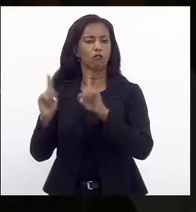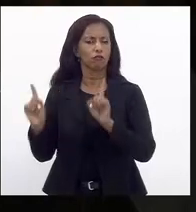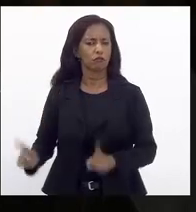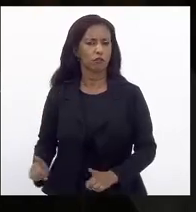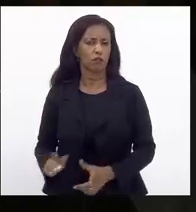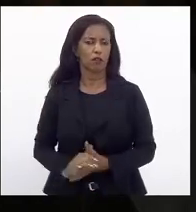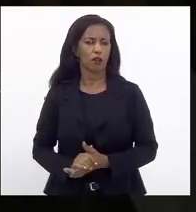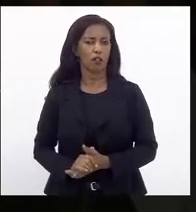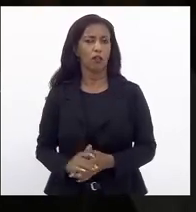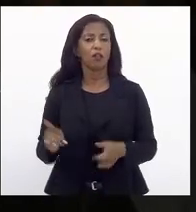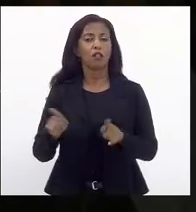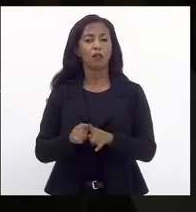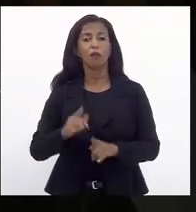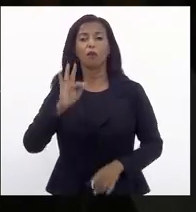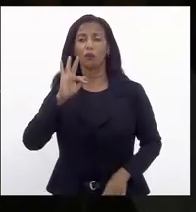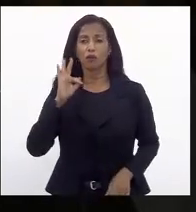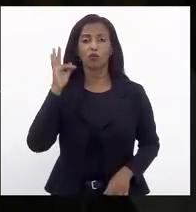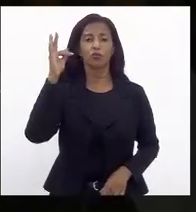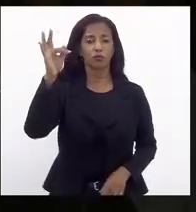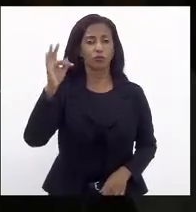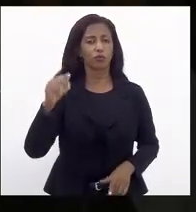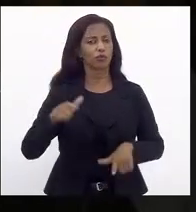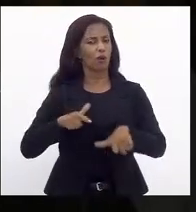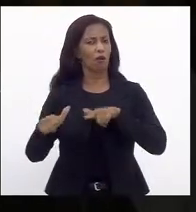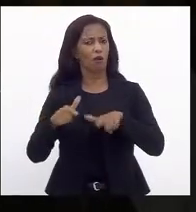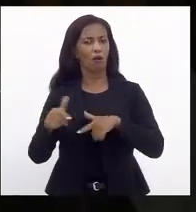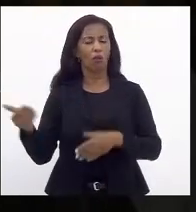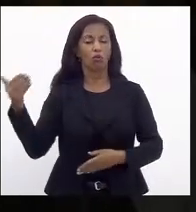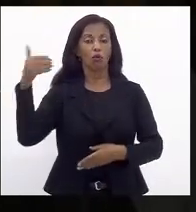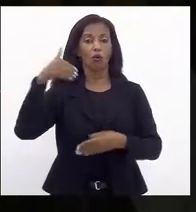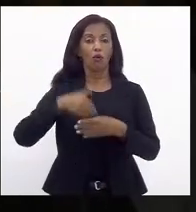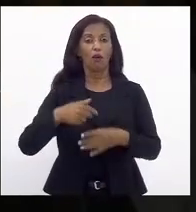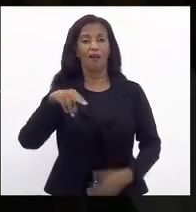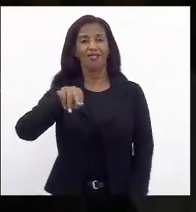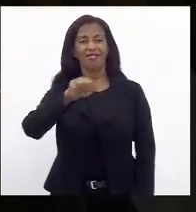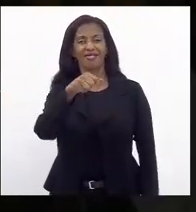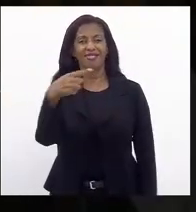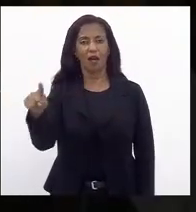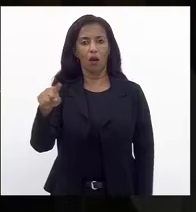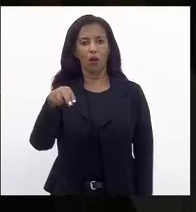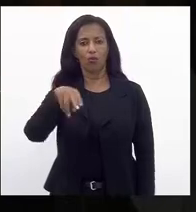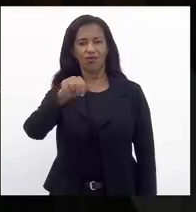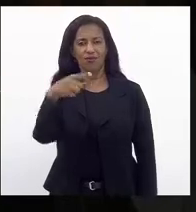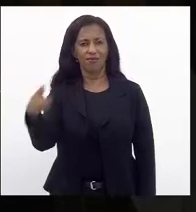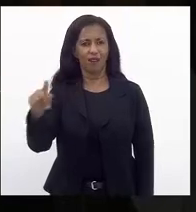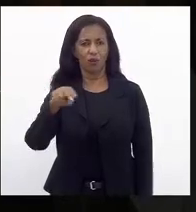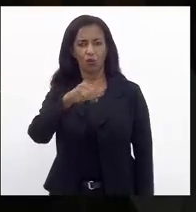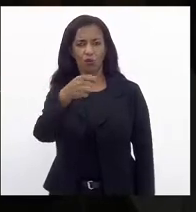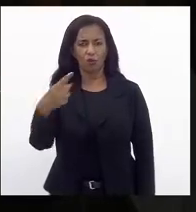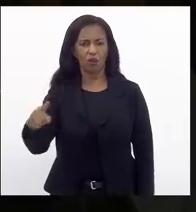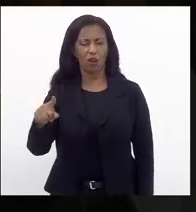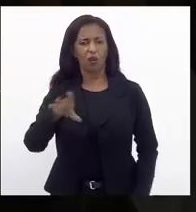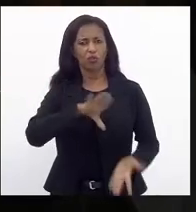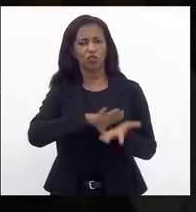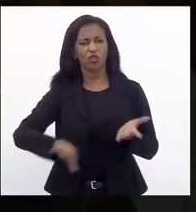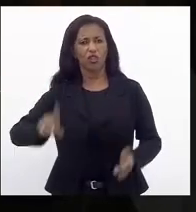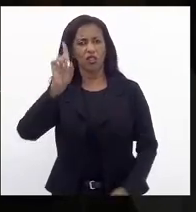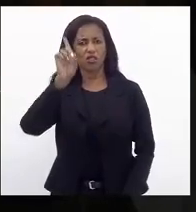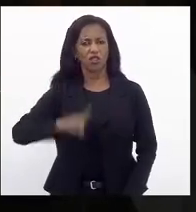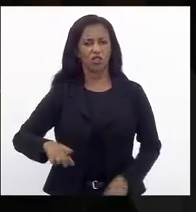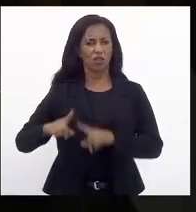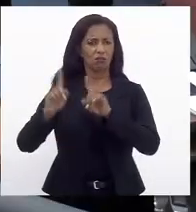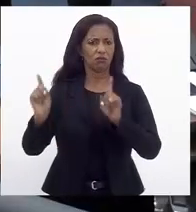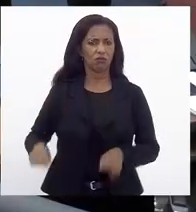servidores e contra os futuros servidores nosso voto é não não não a retirada adicionais com